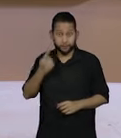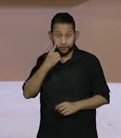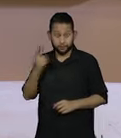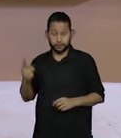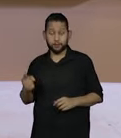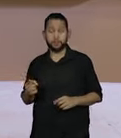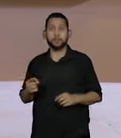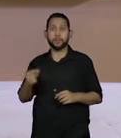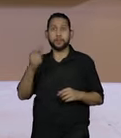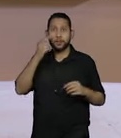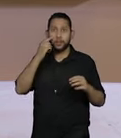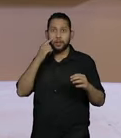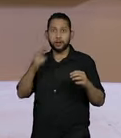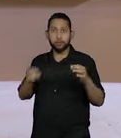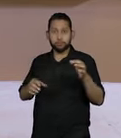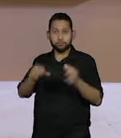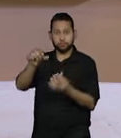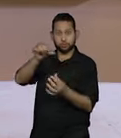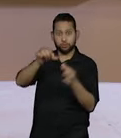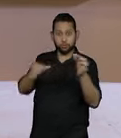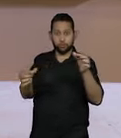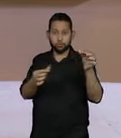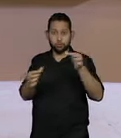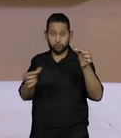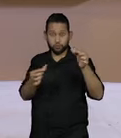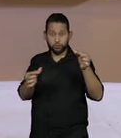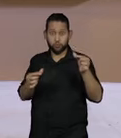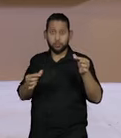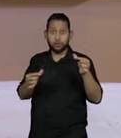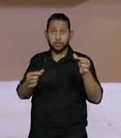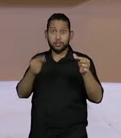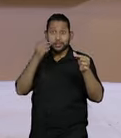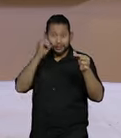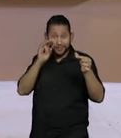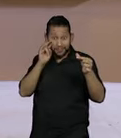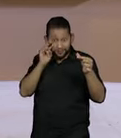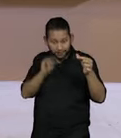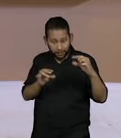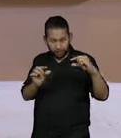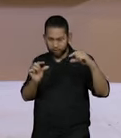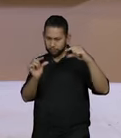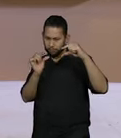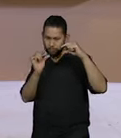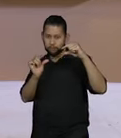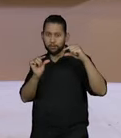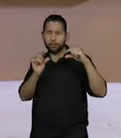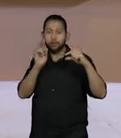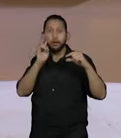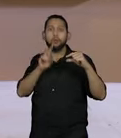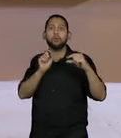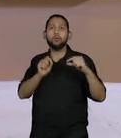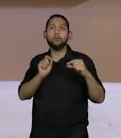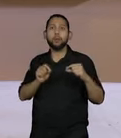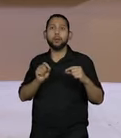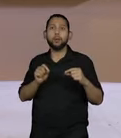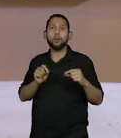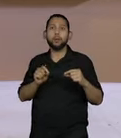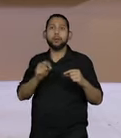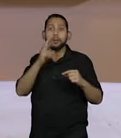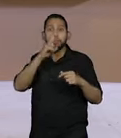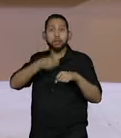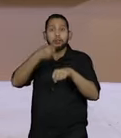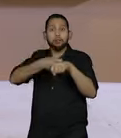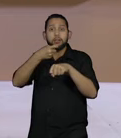criamos a nova substância que, ao observarmos, a gente tem então aqui um